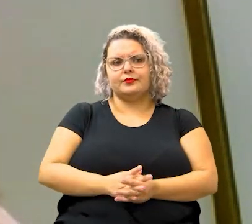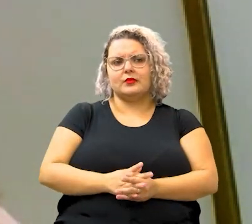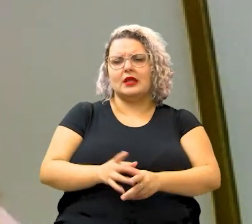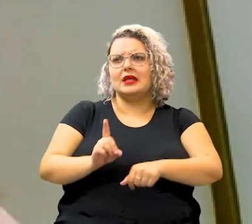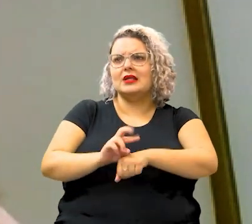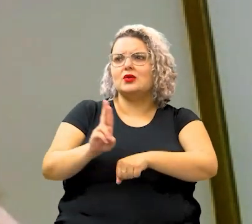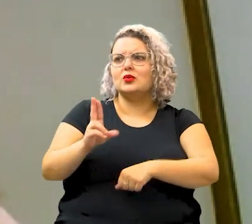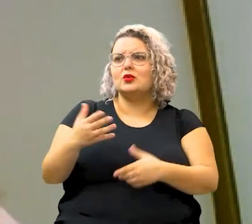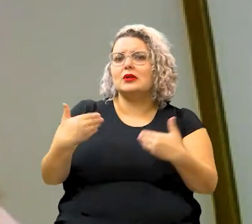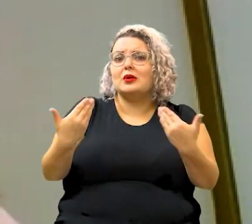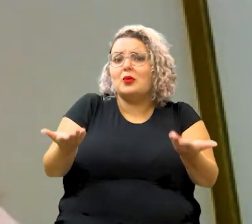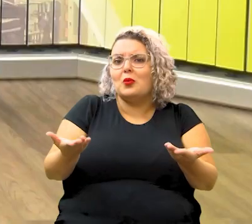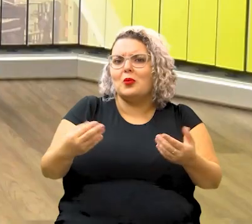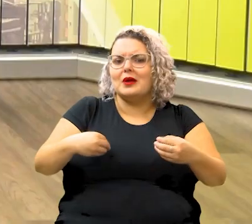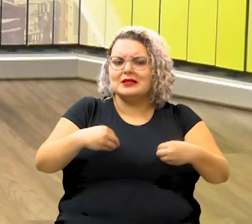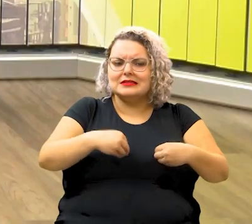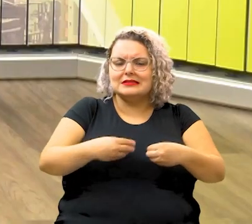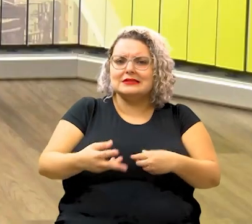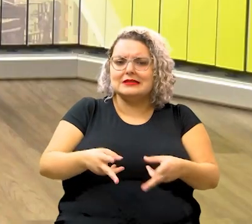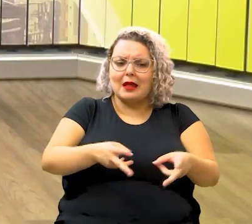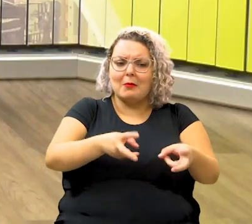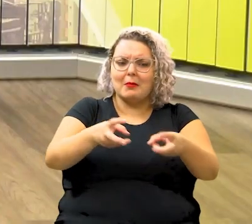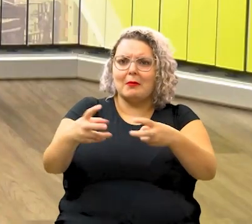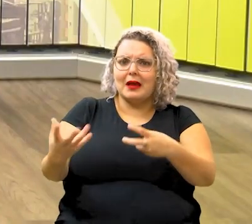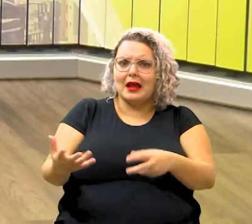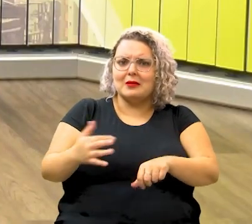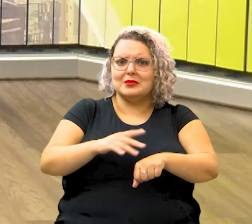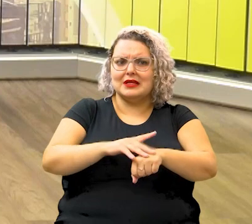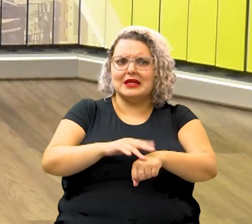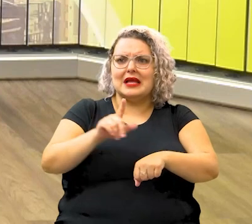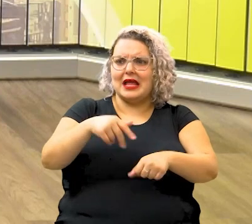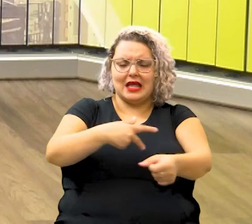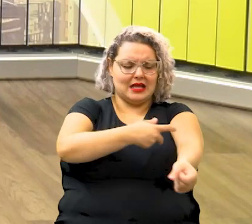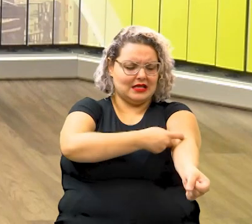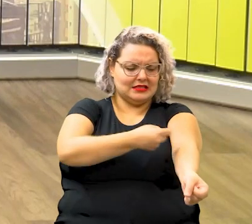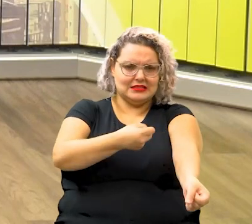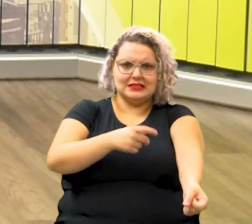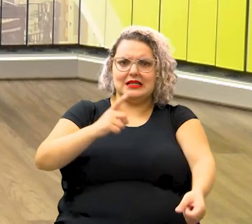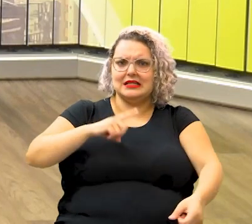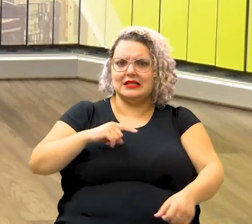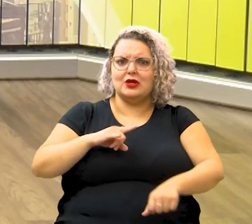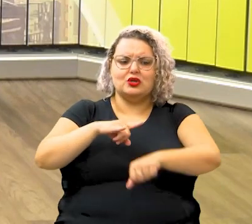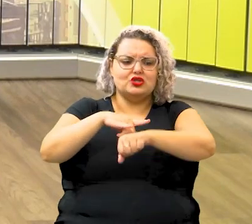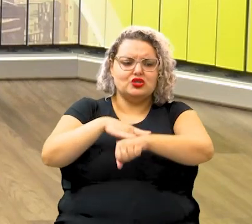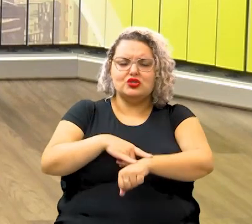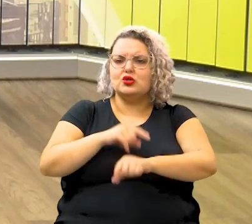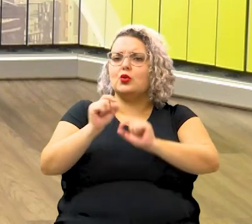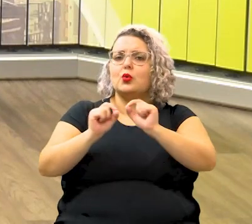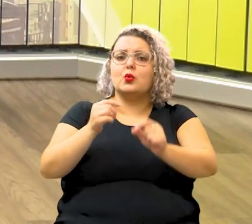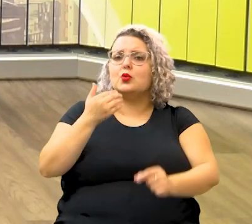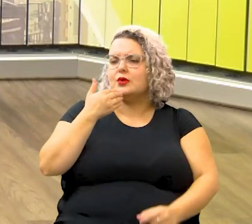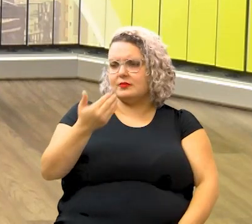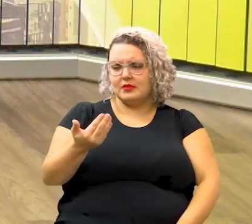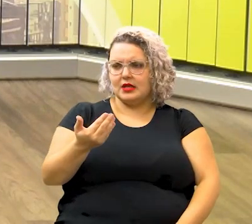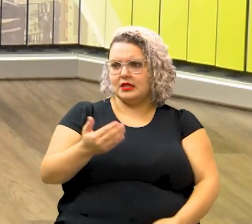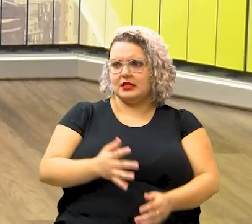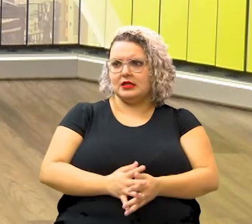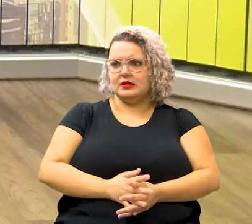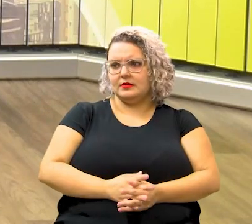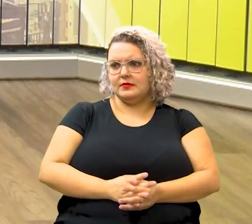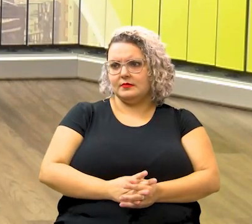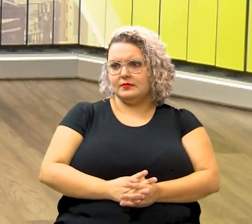E doutora, quais exames então que detectam essa doença? É exame de sangue, tem exame de urina? O que vocês